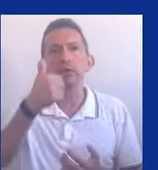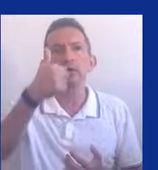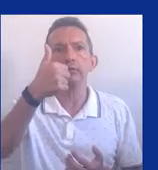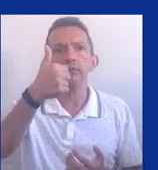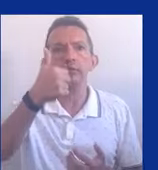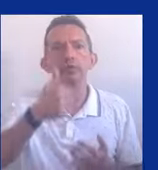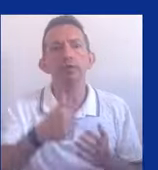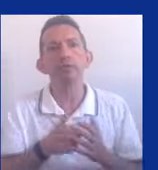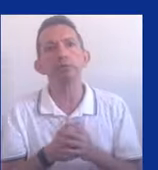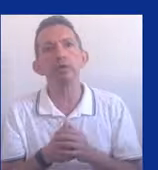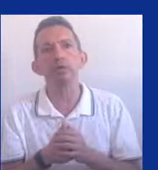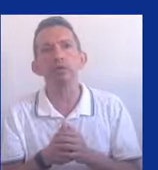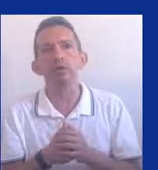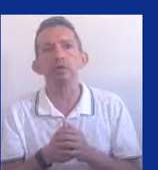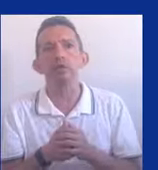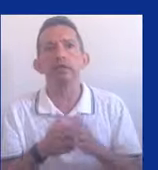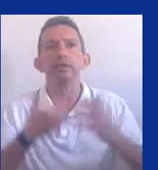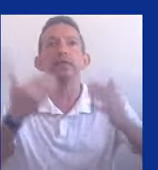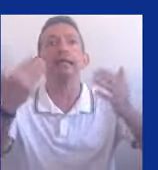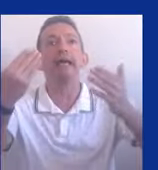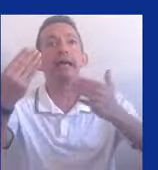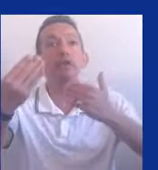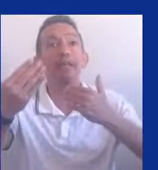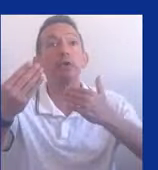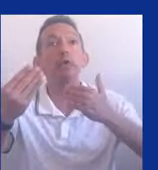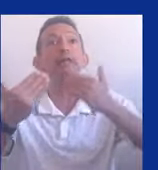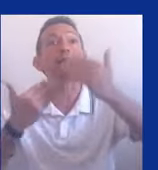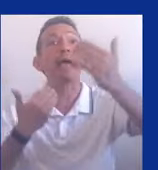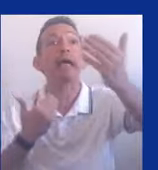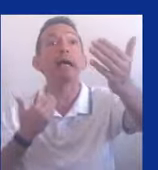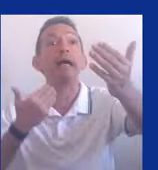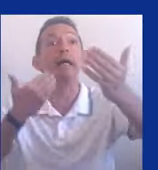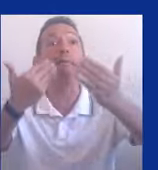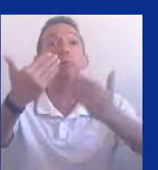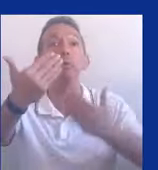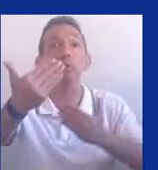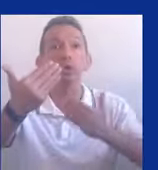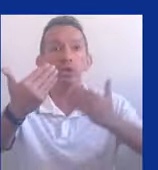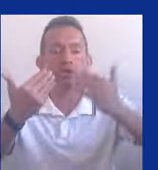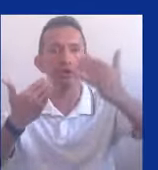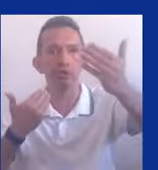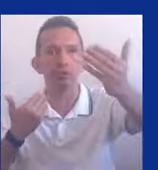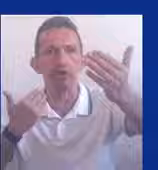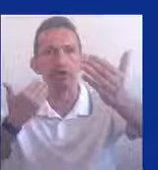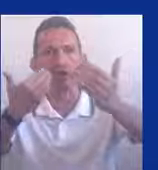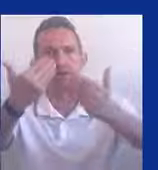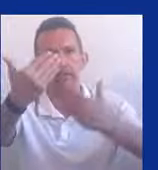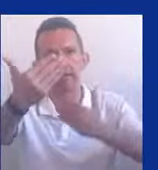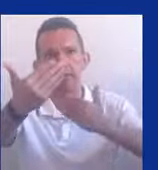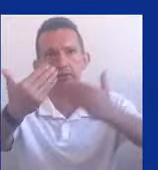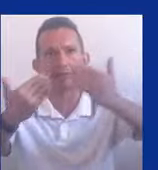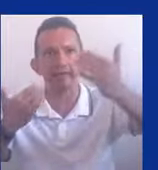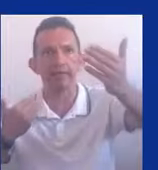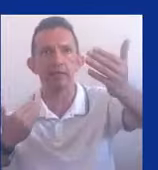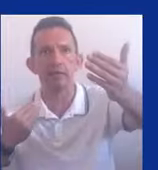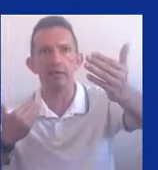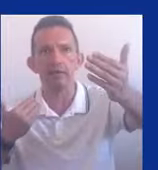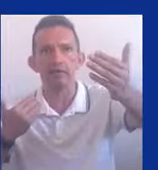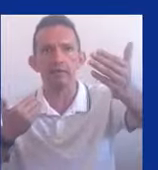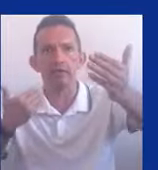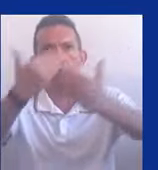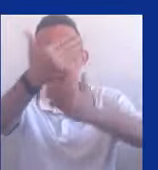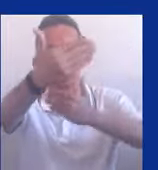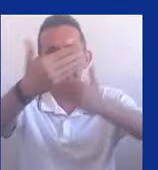liso é a função de transporte. Quer dizer que ele está relacionado com o intercâmbio de substâncias dentro da